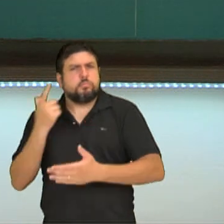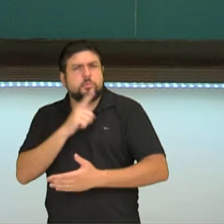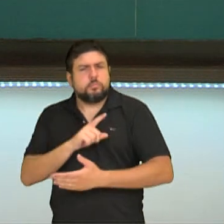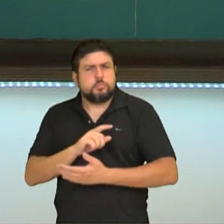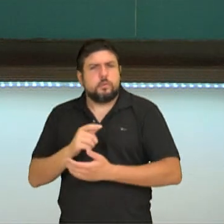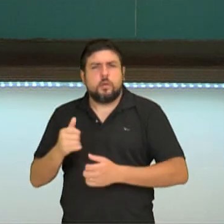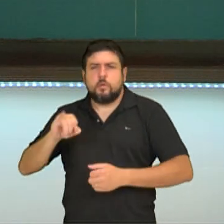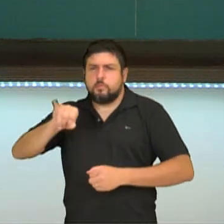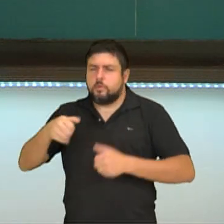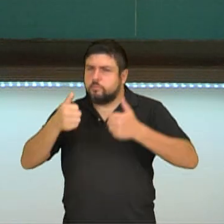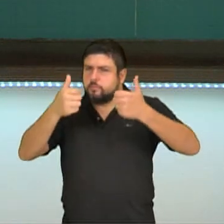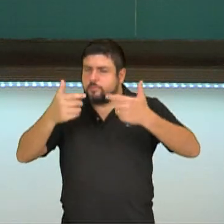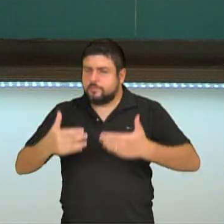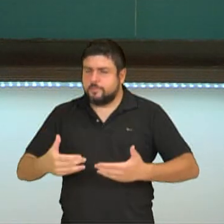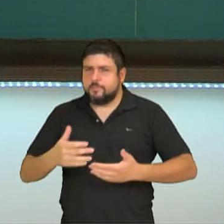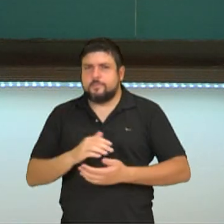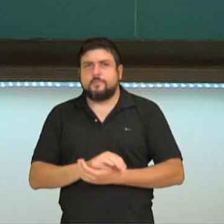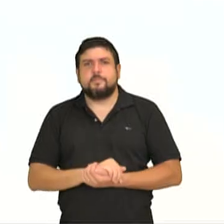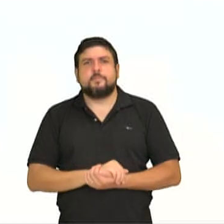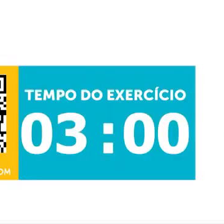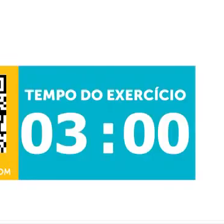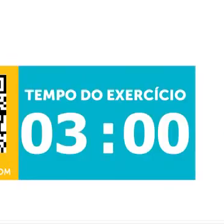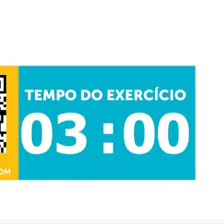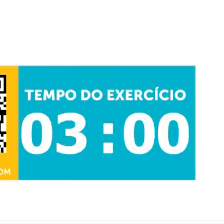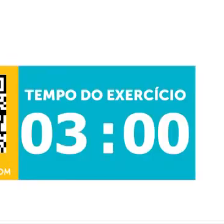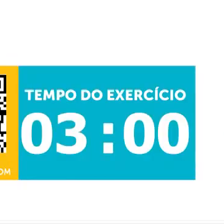Justifique. Eu vou dar um tempinho para vocês e a gente já volta.